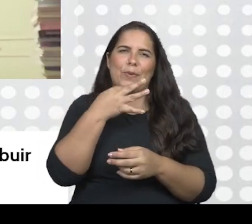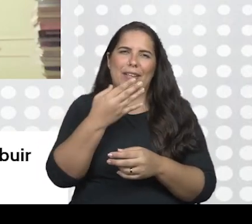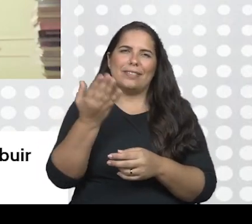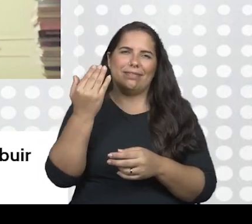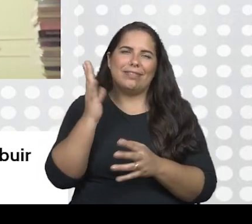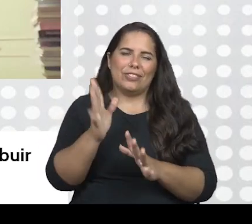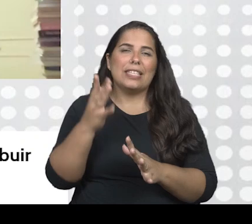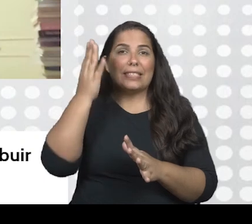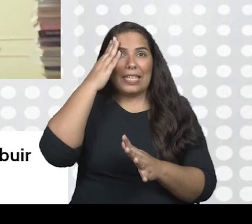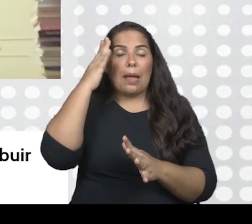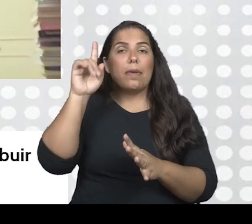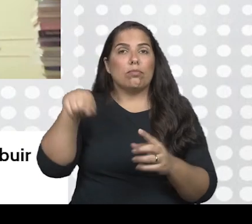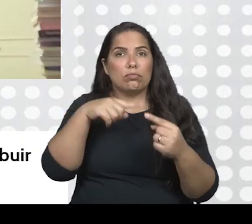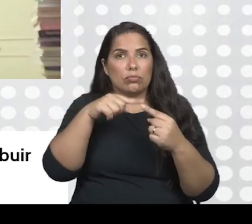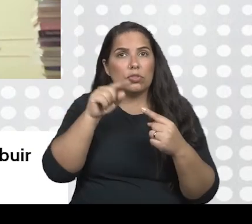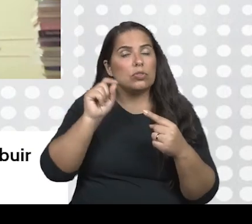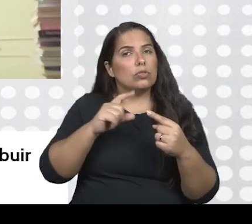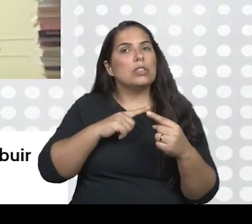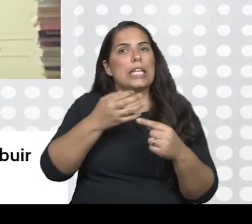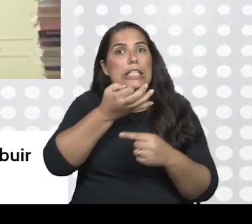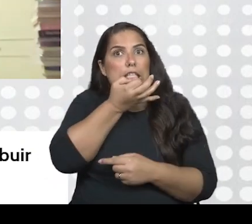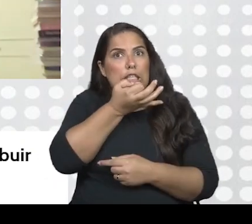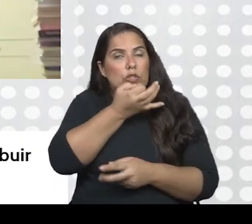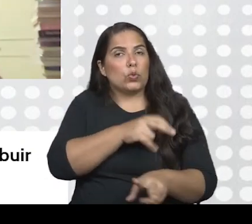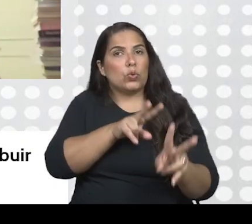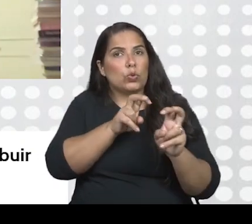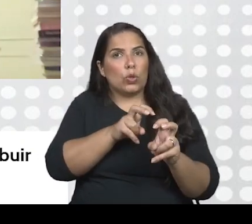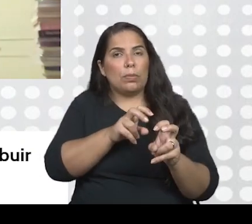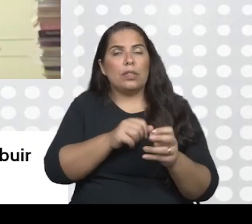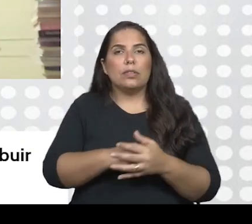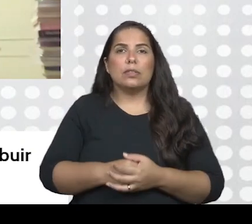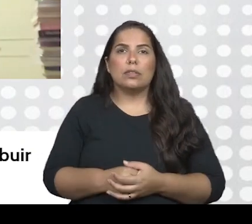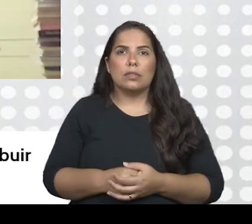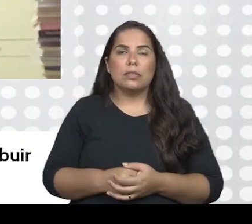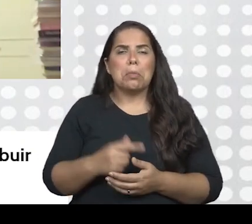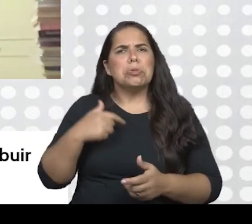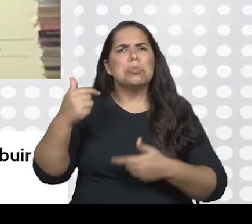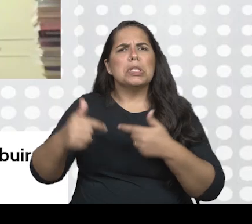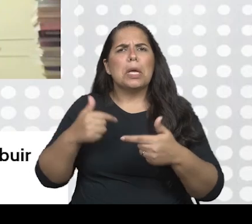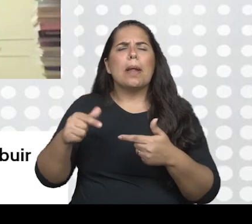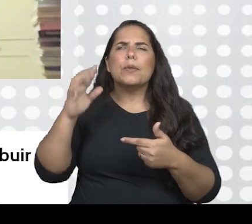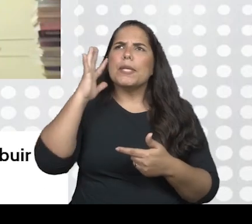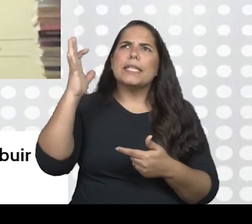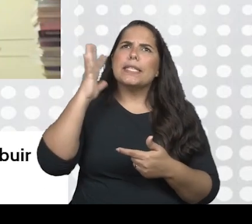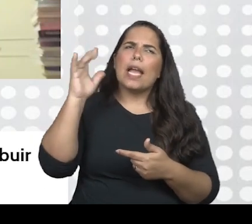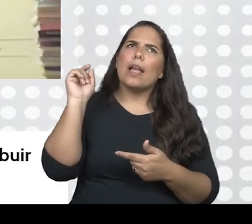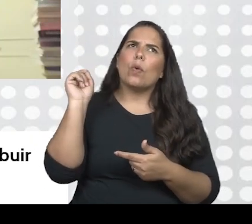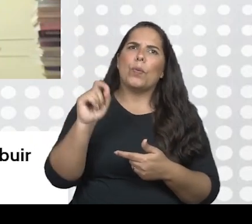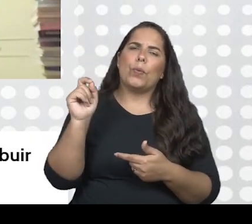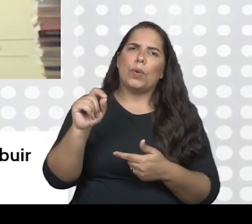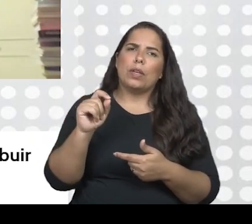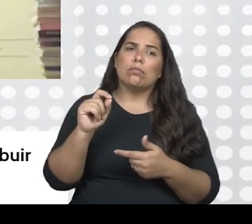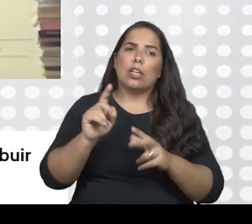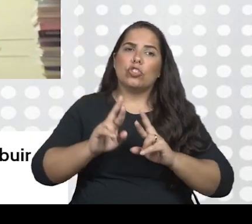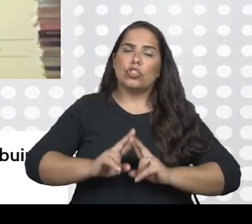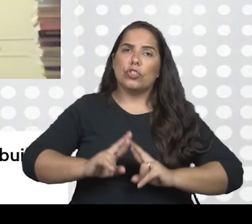outro momento sabe que eu tenho uma perspectiva bastante crítica sobre o DUA, mas eu tenho trabalhado com a ideia